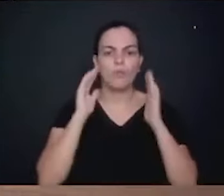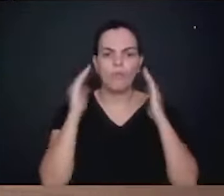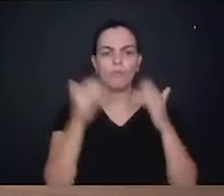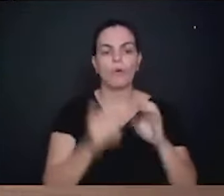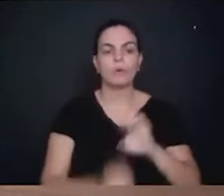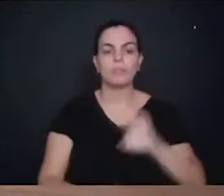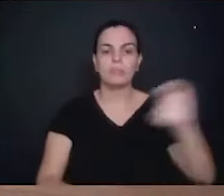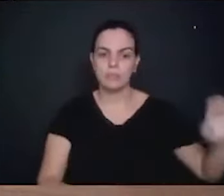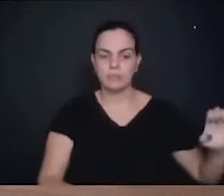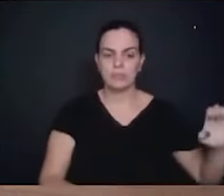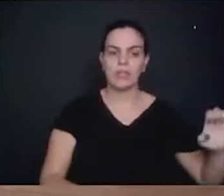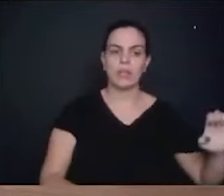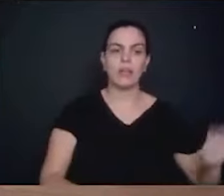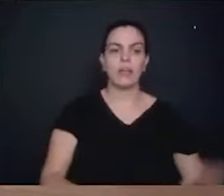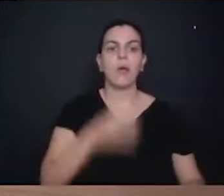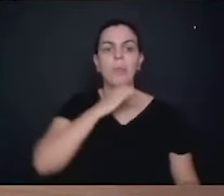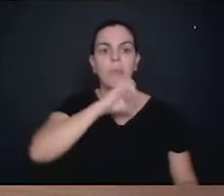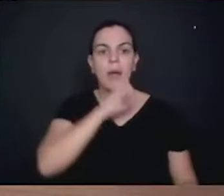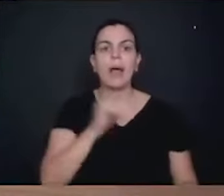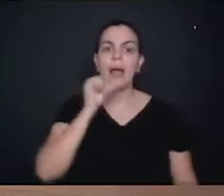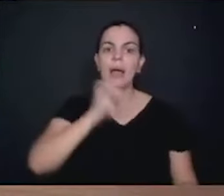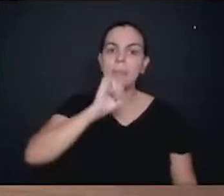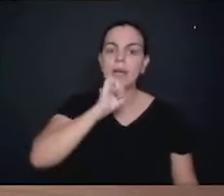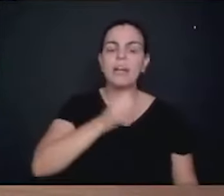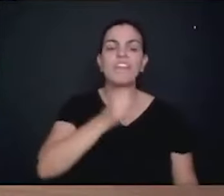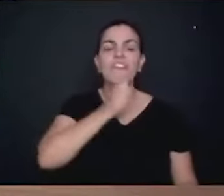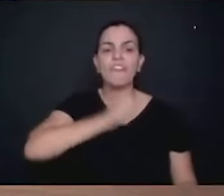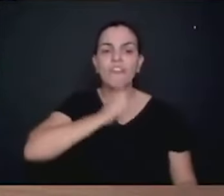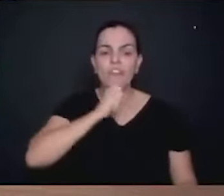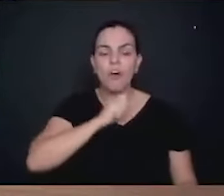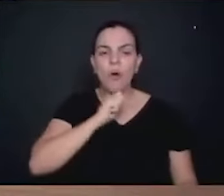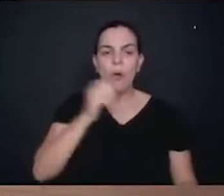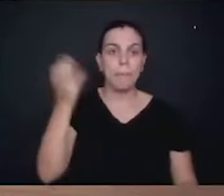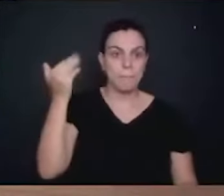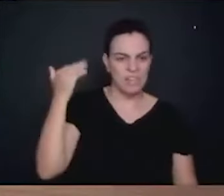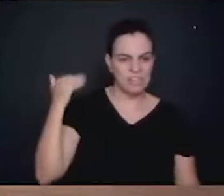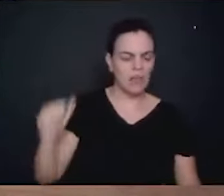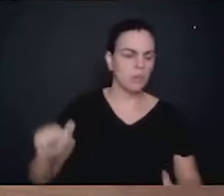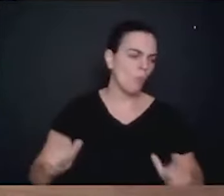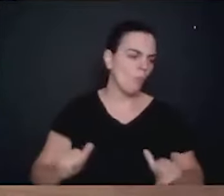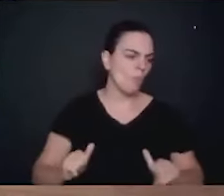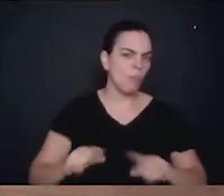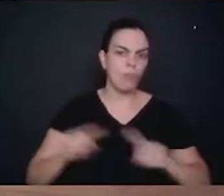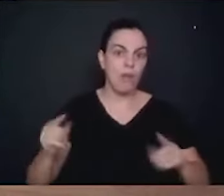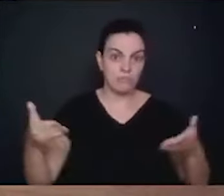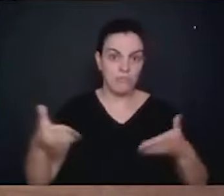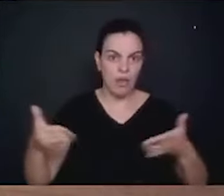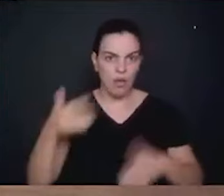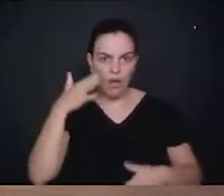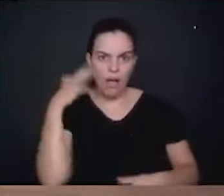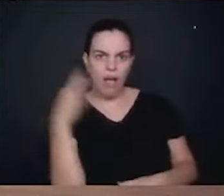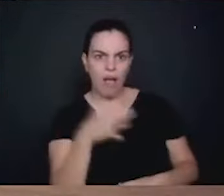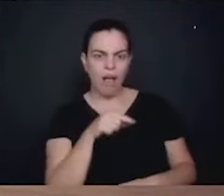essas discussões, com a participação nesses grupos, perceberam o que está acontecendo, se mobilizaram